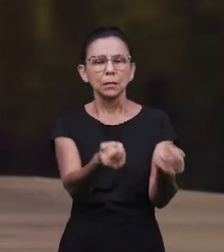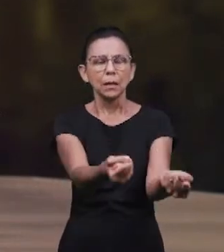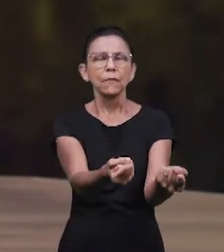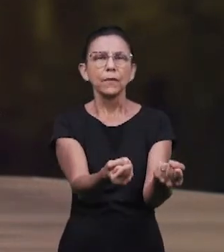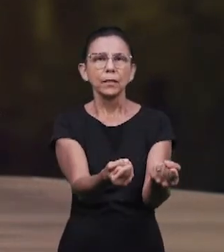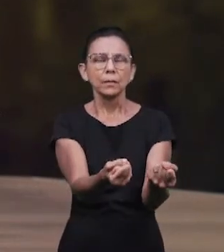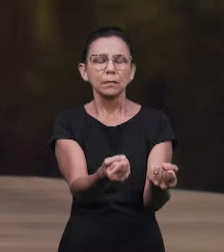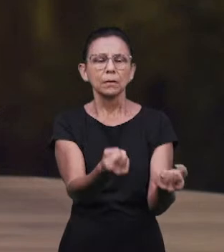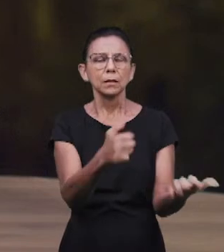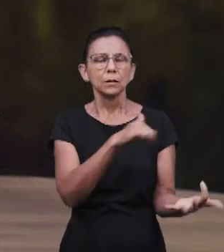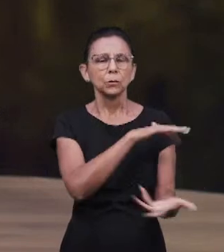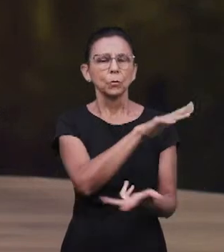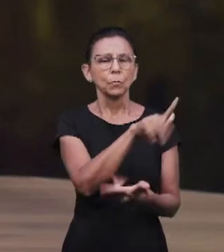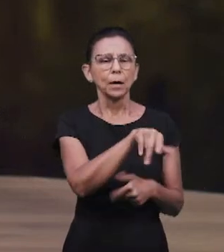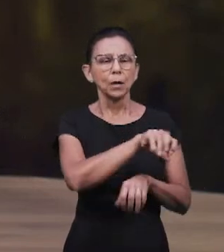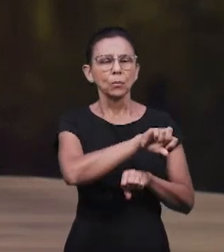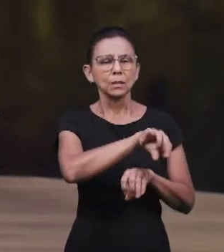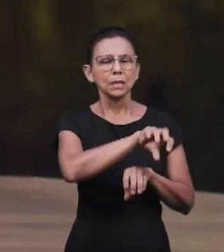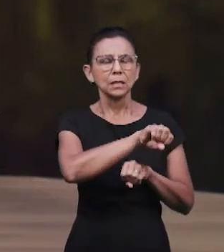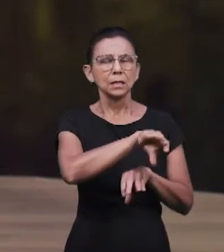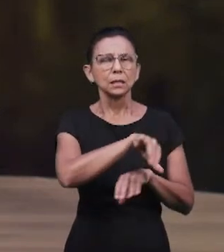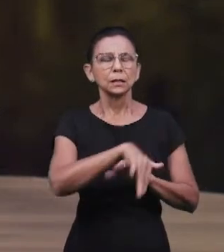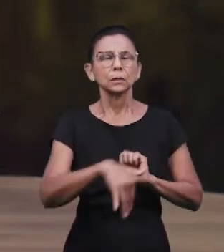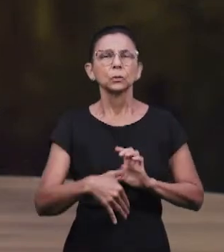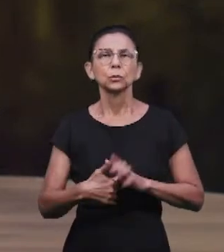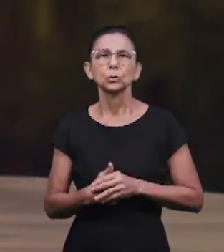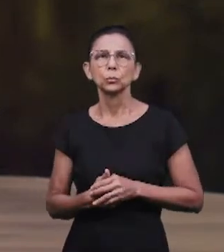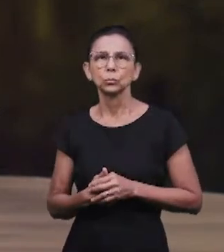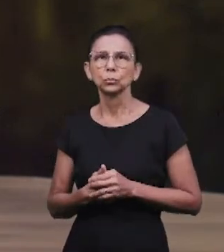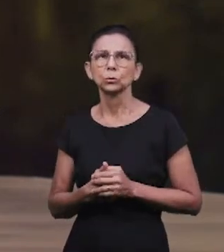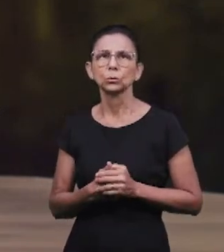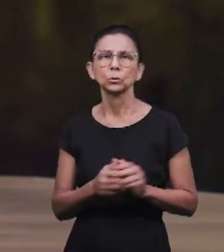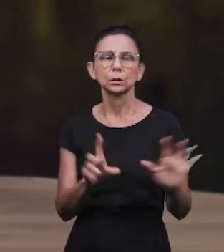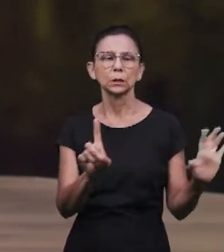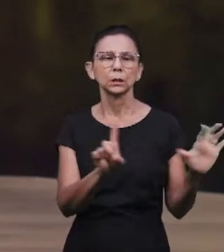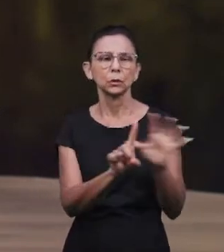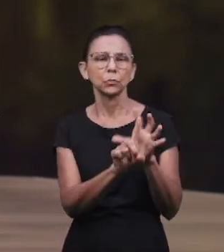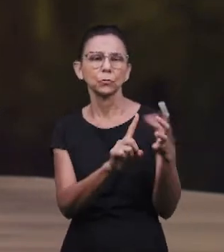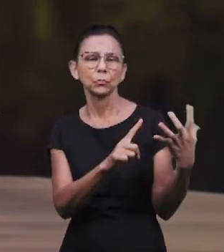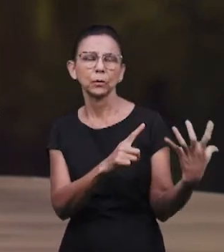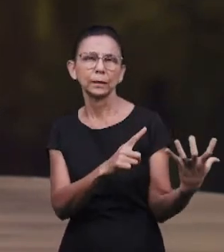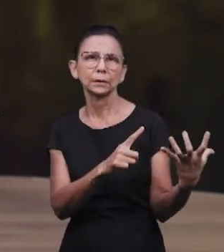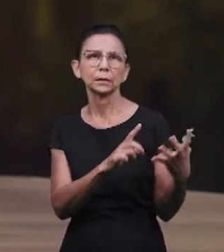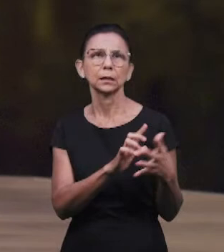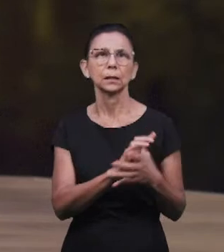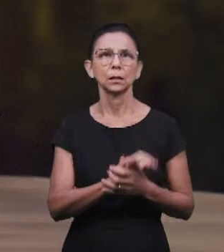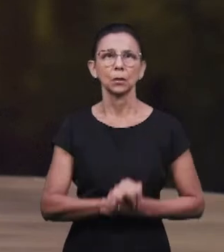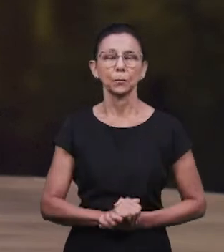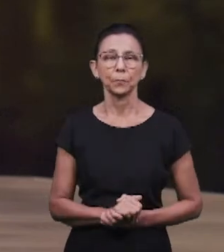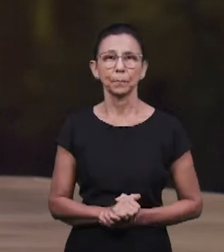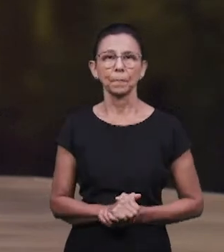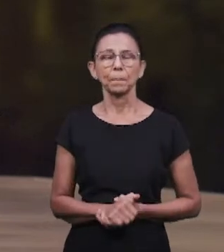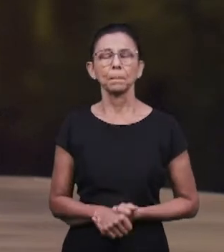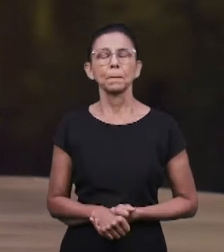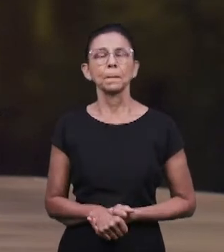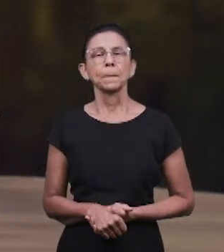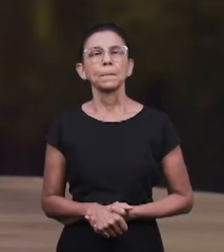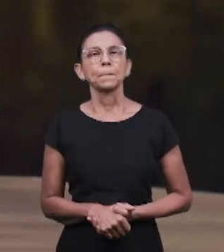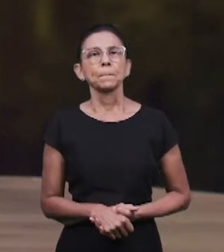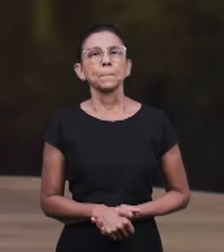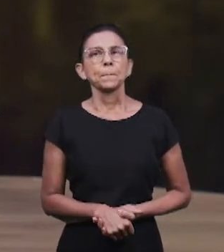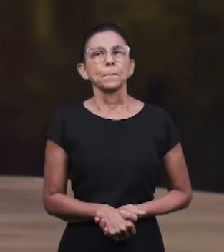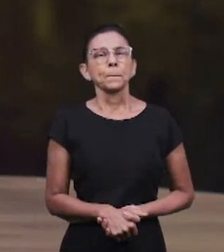se defender dos ensinos malignos que envolvem servos e servas de Deus